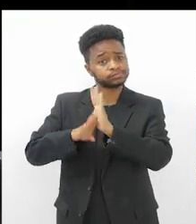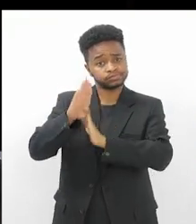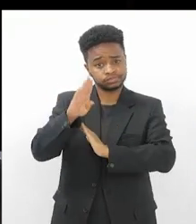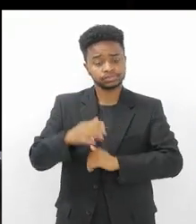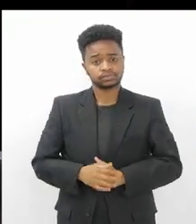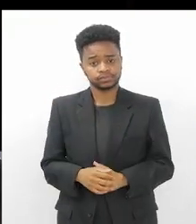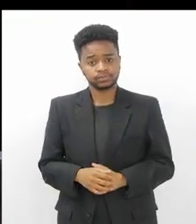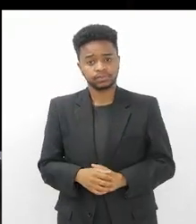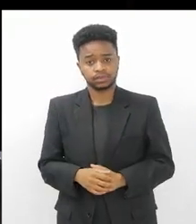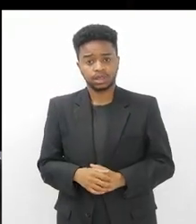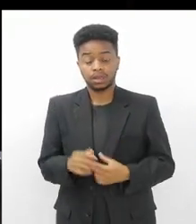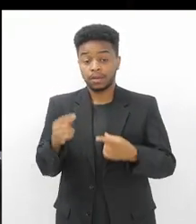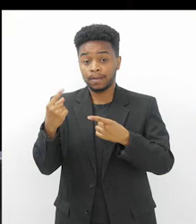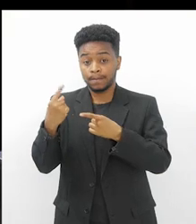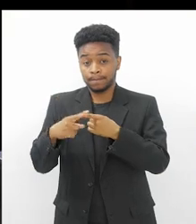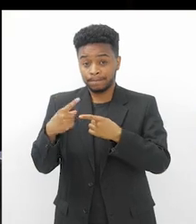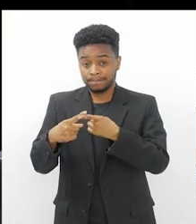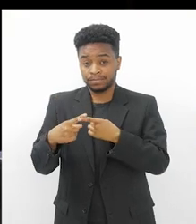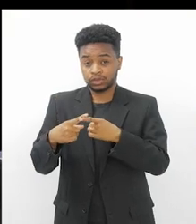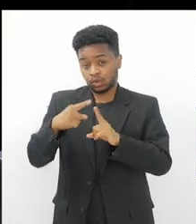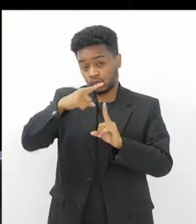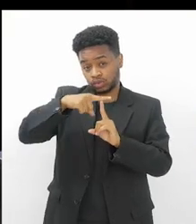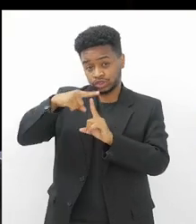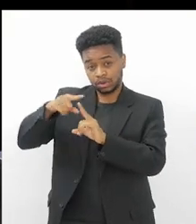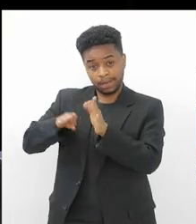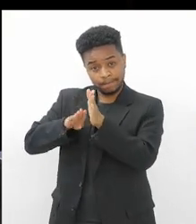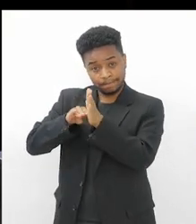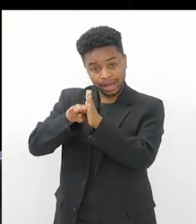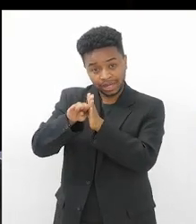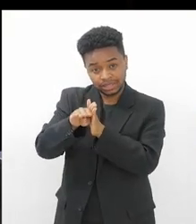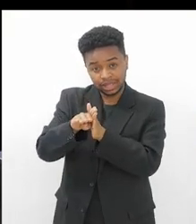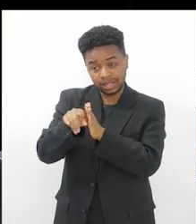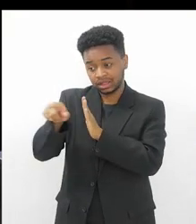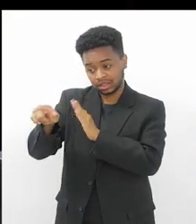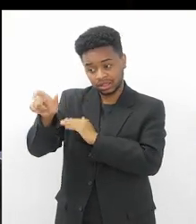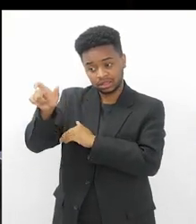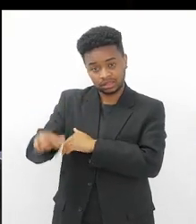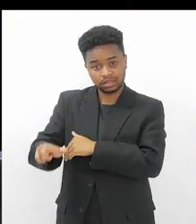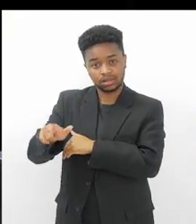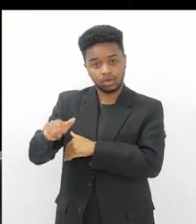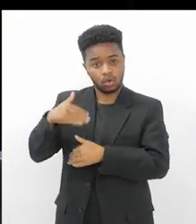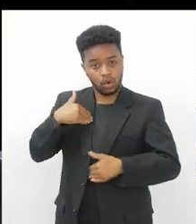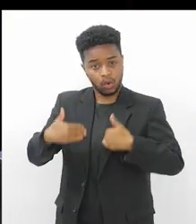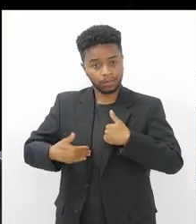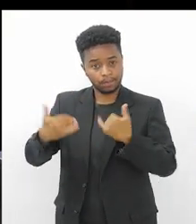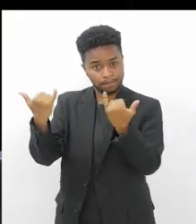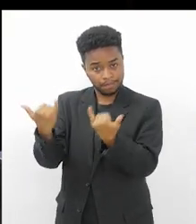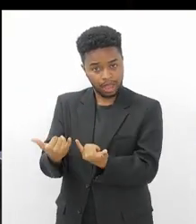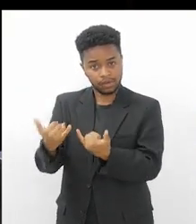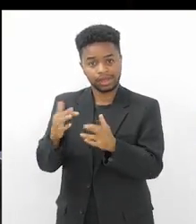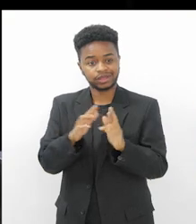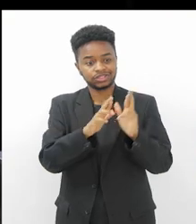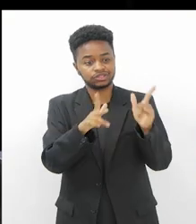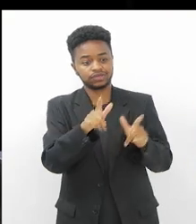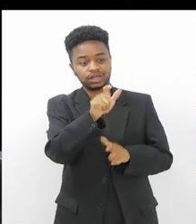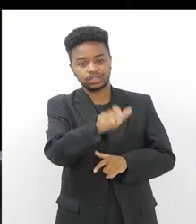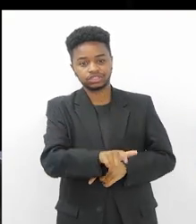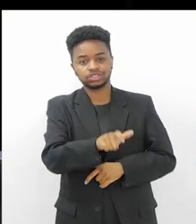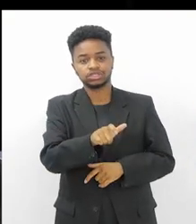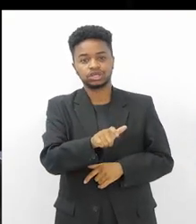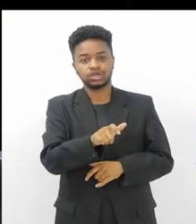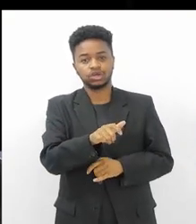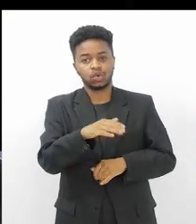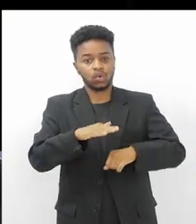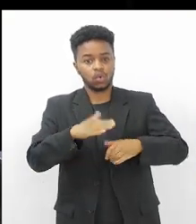promissora, porque os tipos de bactérias, de novo, no intestino do magro,